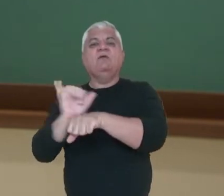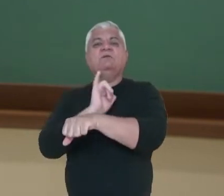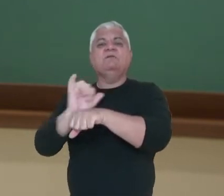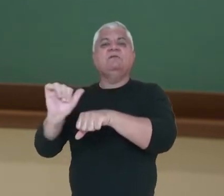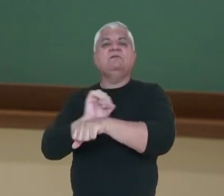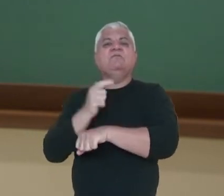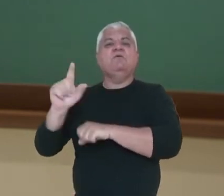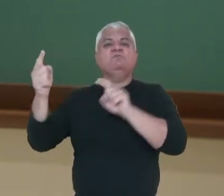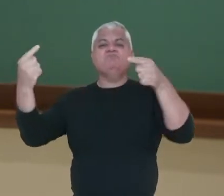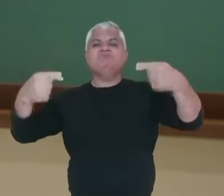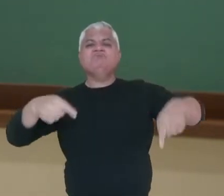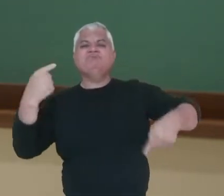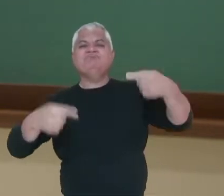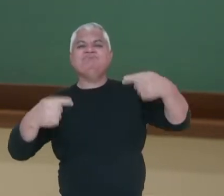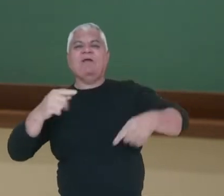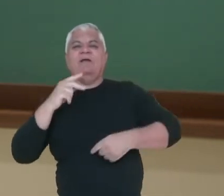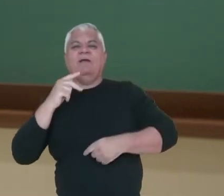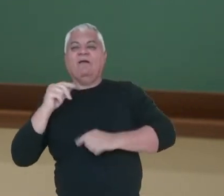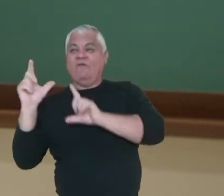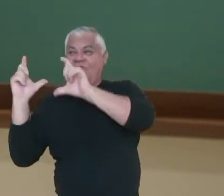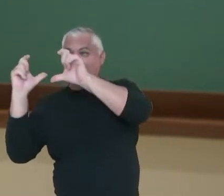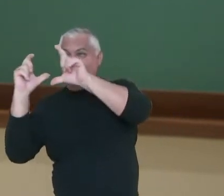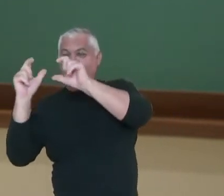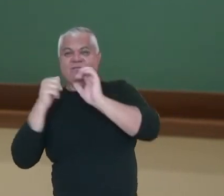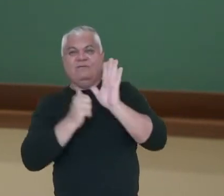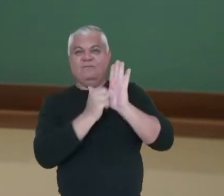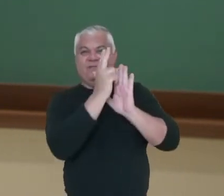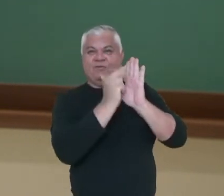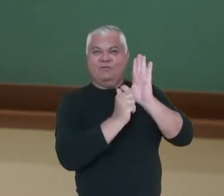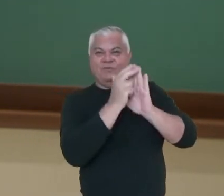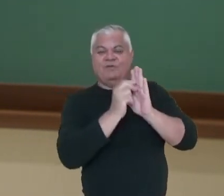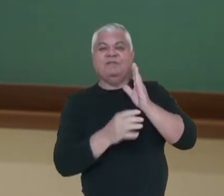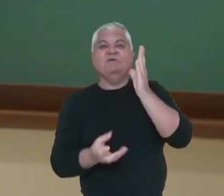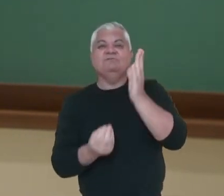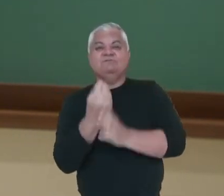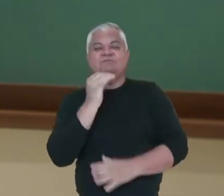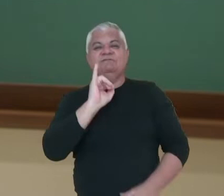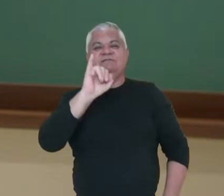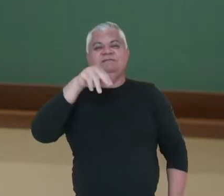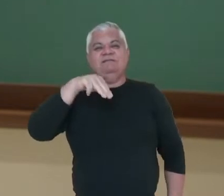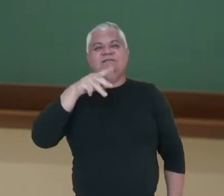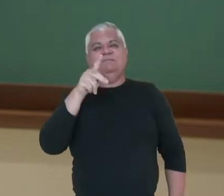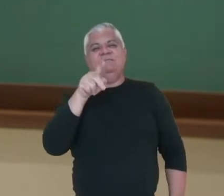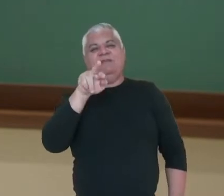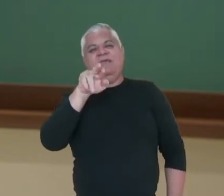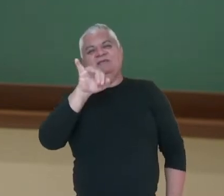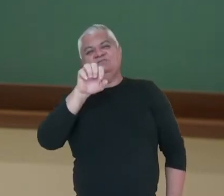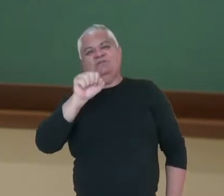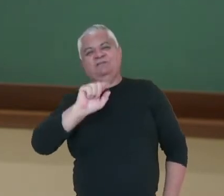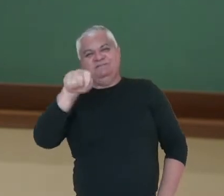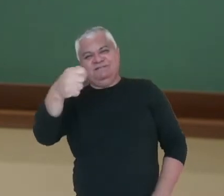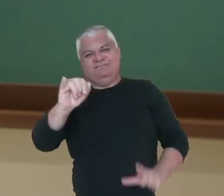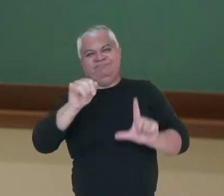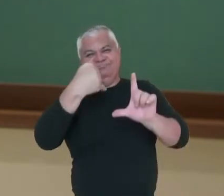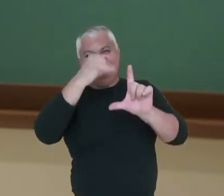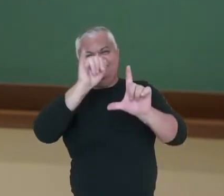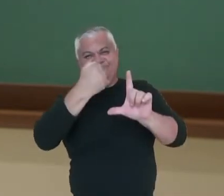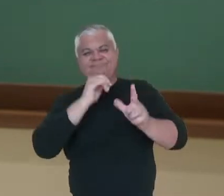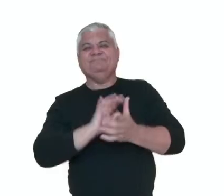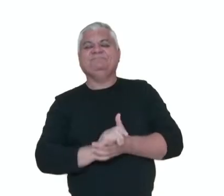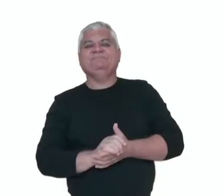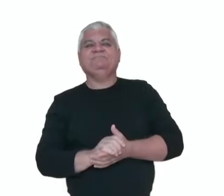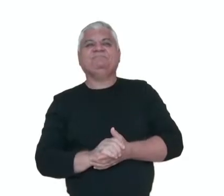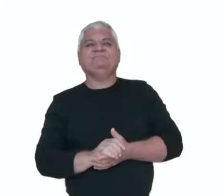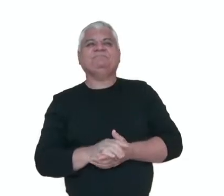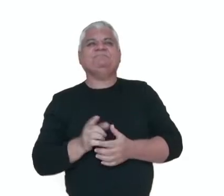concorrer com essa fotografia. Aí, a pintora vai partir para um momento que é chamado de impressionismo. Vamos ver em frente. Então, em 1874,